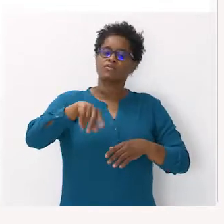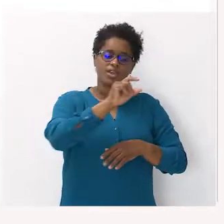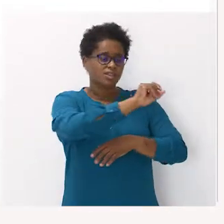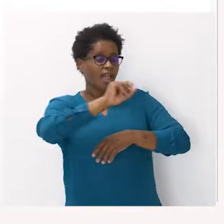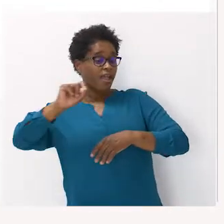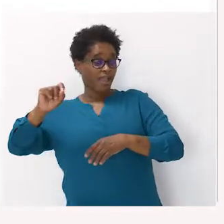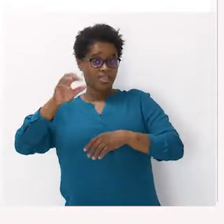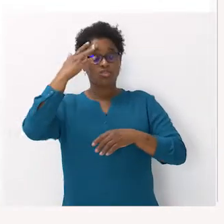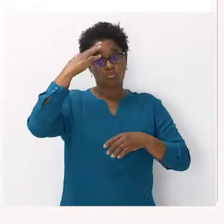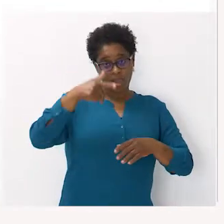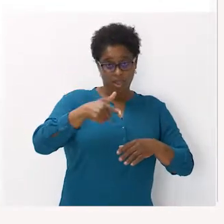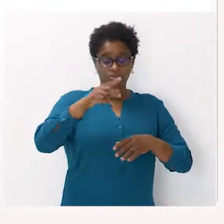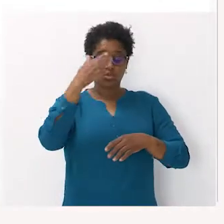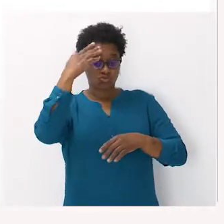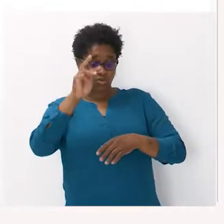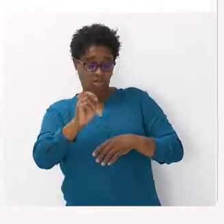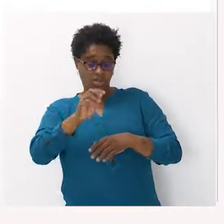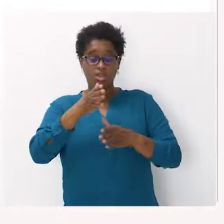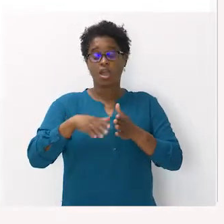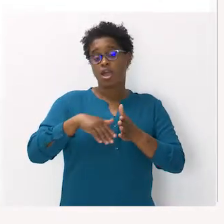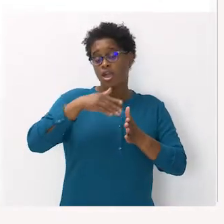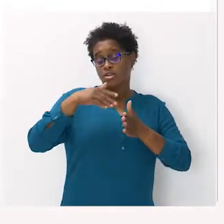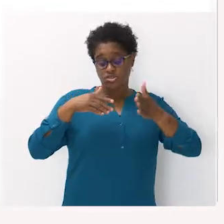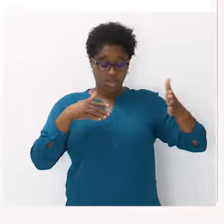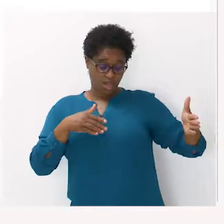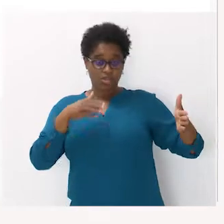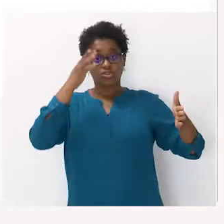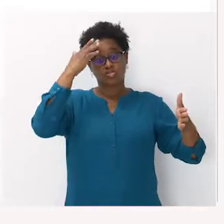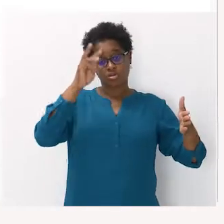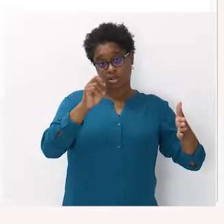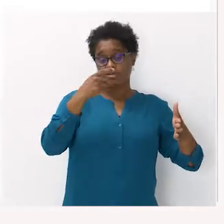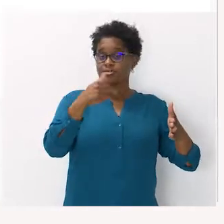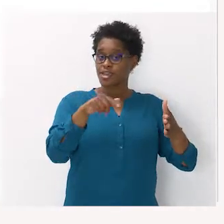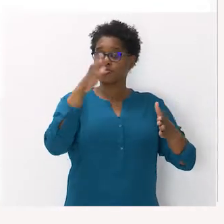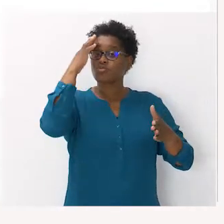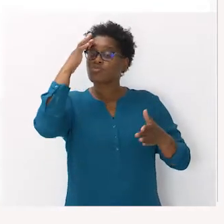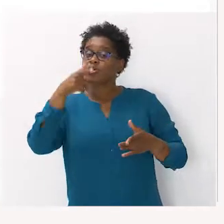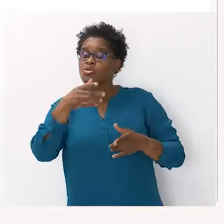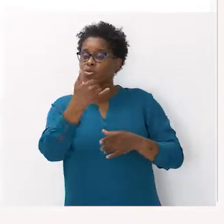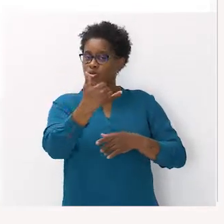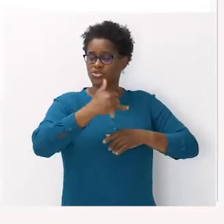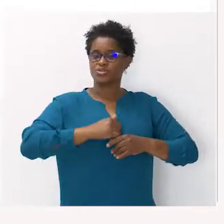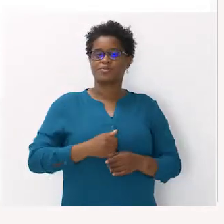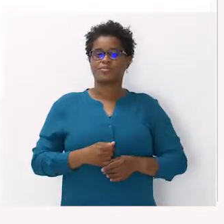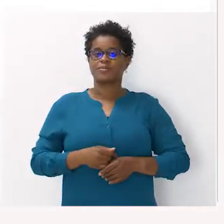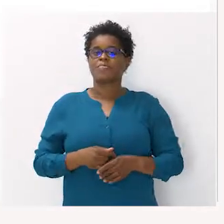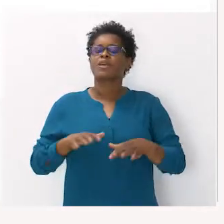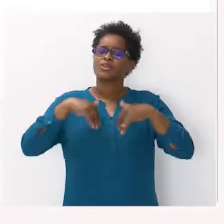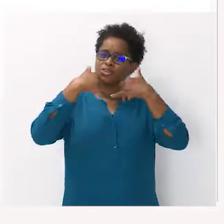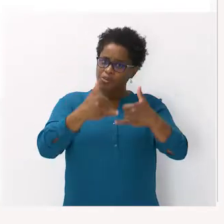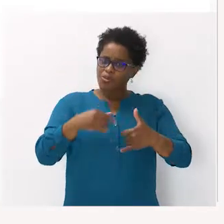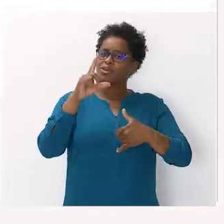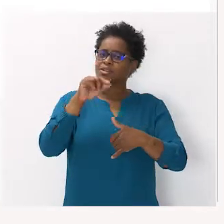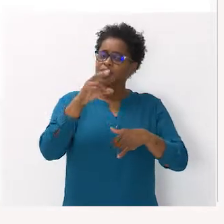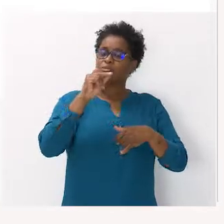numérica. Nós temos o número 3, então à esquerda do número 3, nós temos o número 2. Depois nós